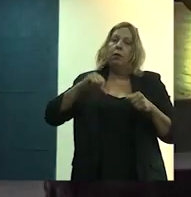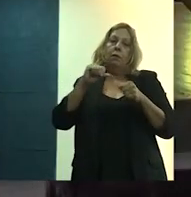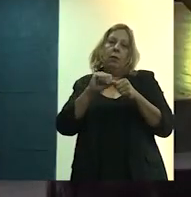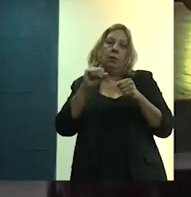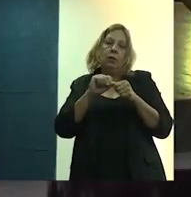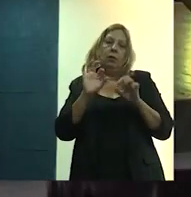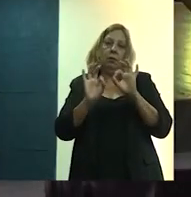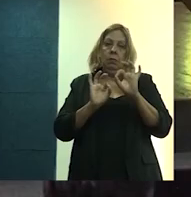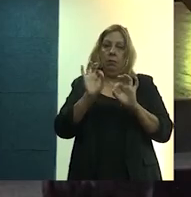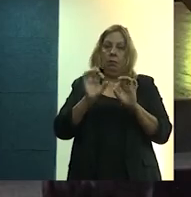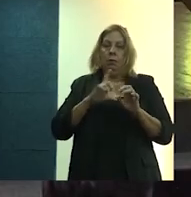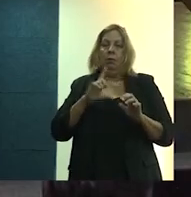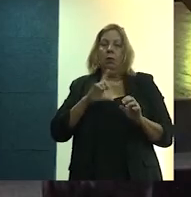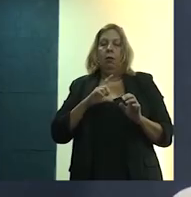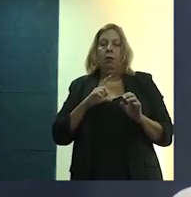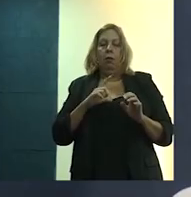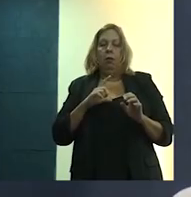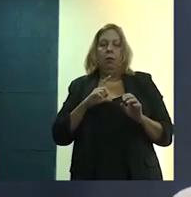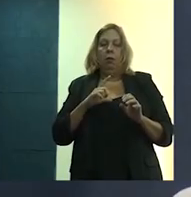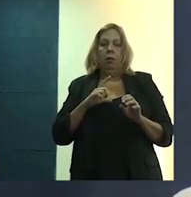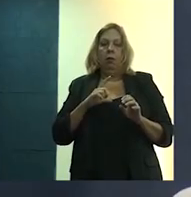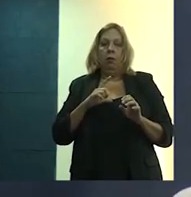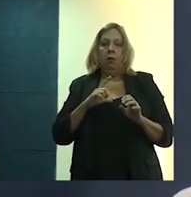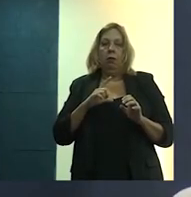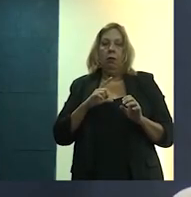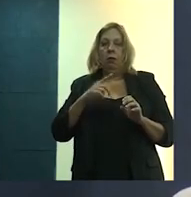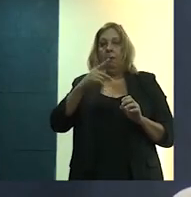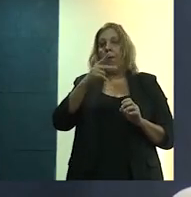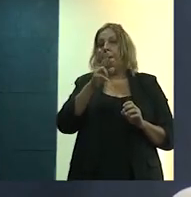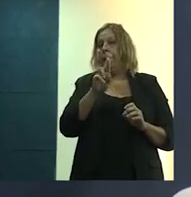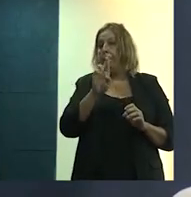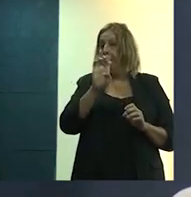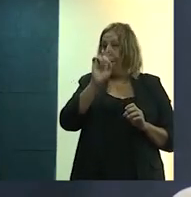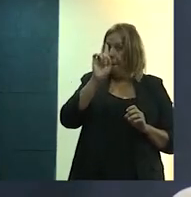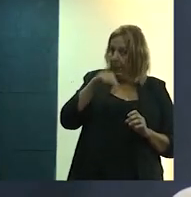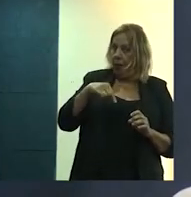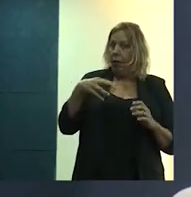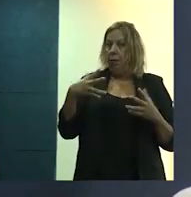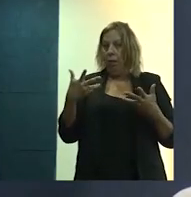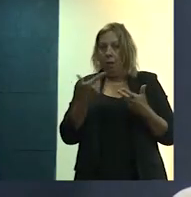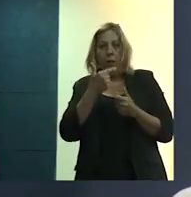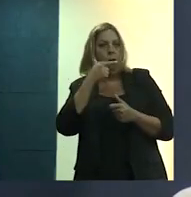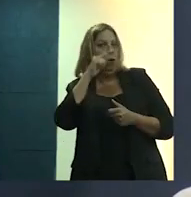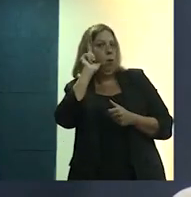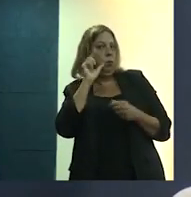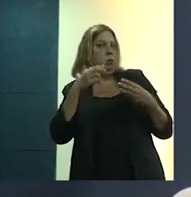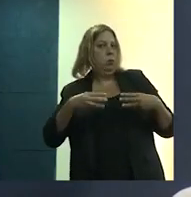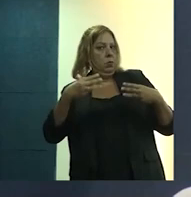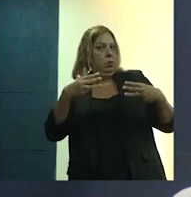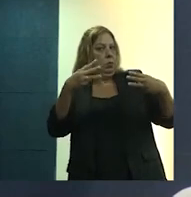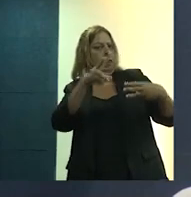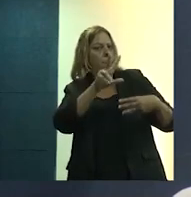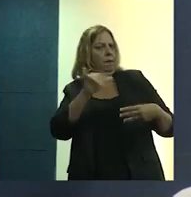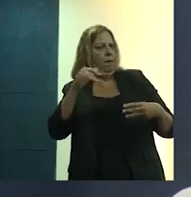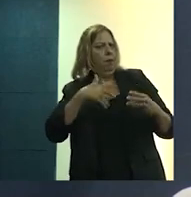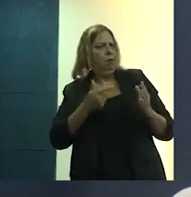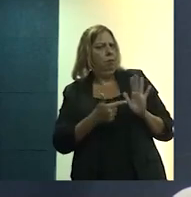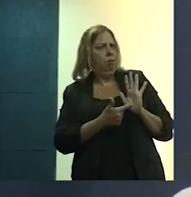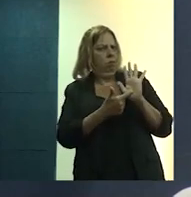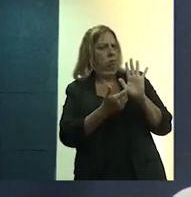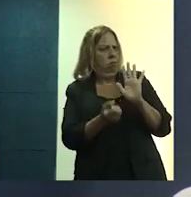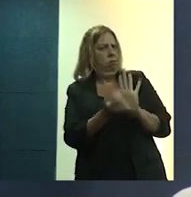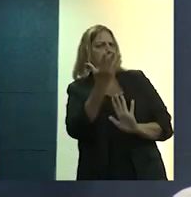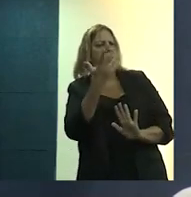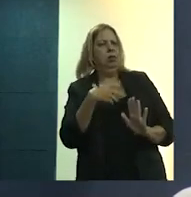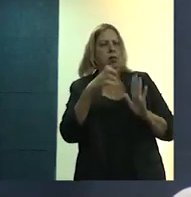possam fazer juiz aos requisitos previstos na pré-qualificação que como eu falei já ontem o ministério vai lançar então nós iremos